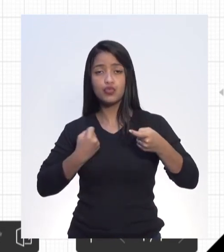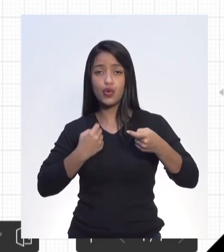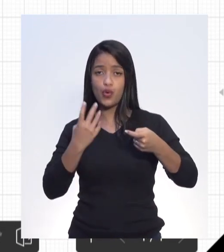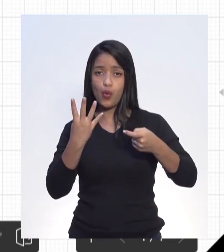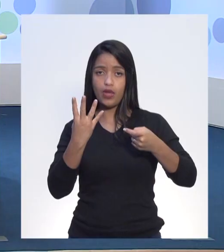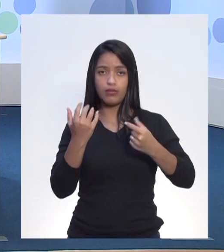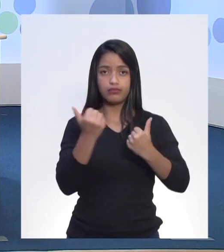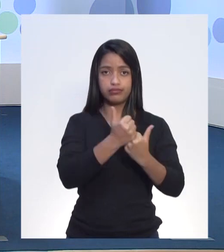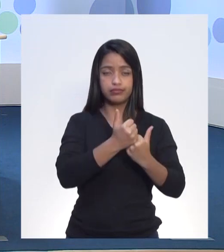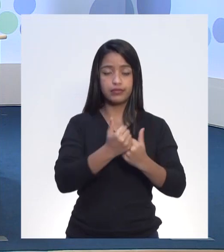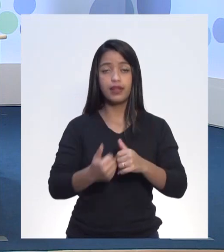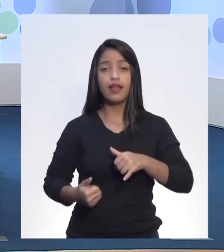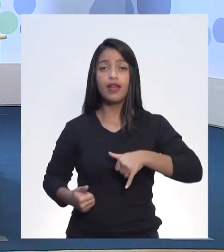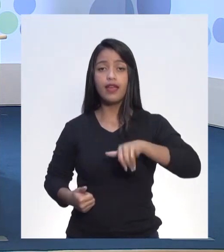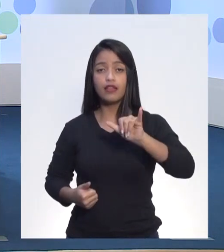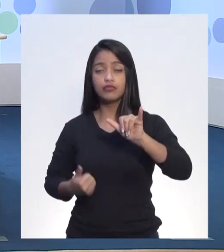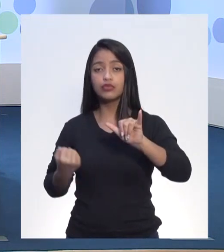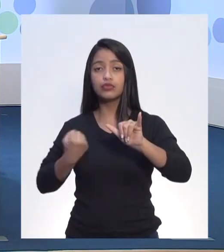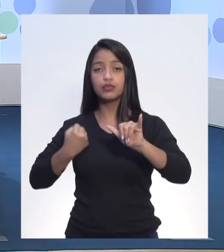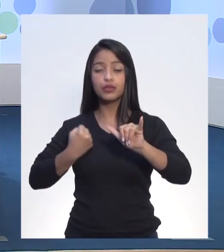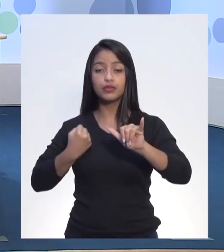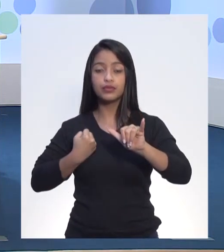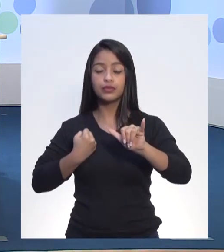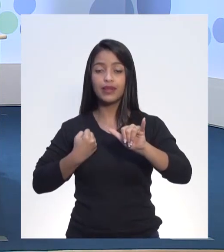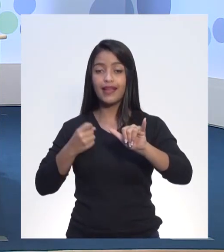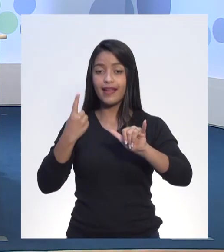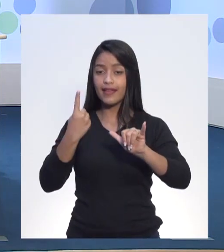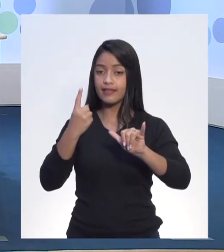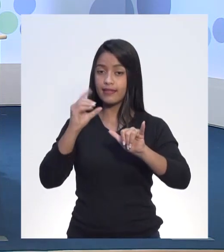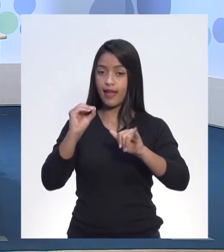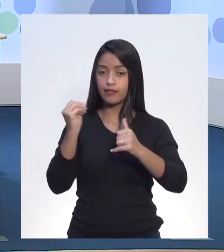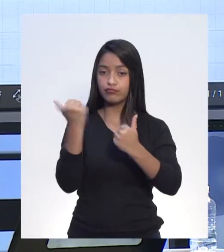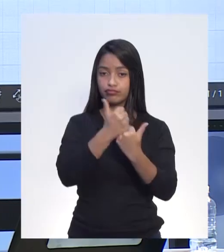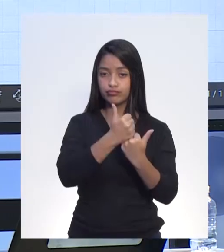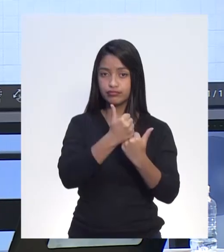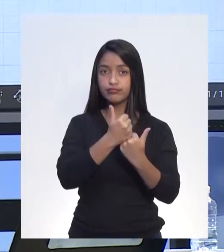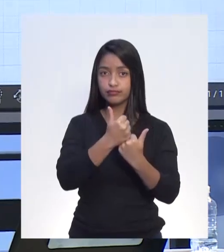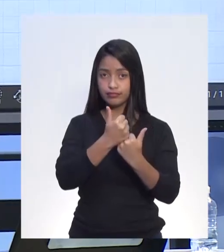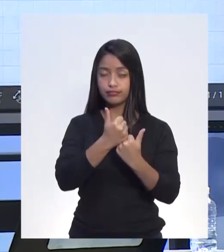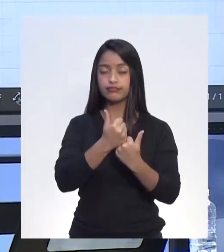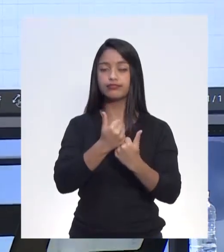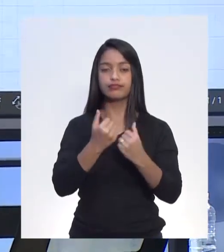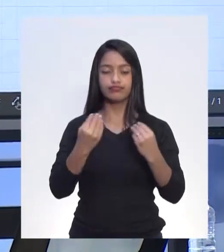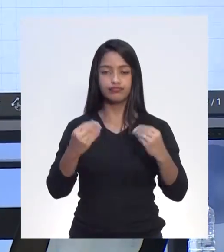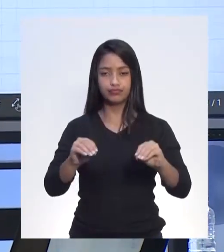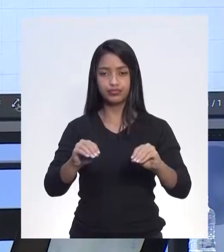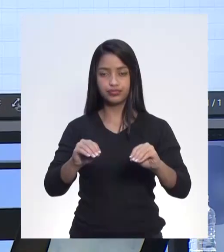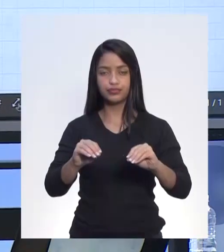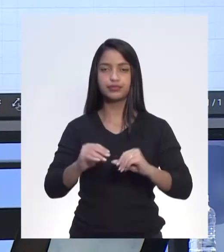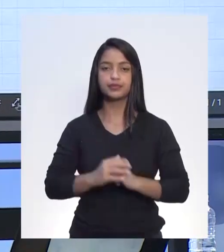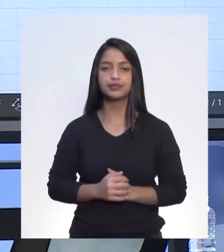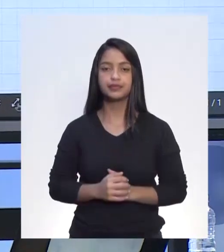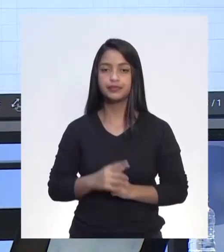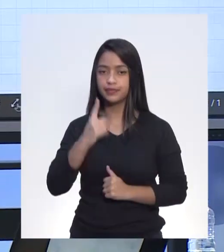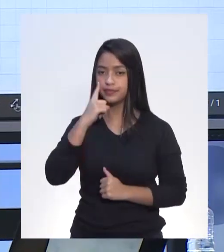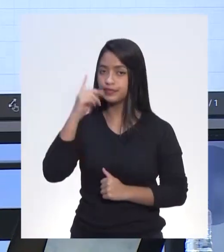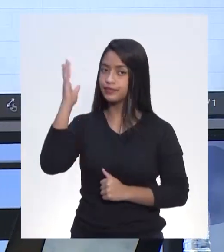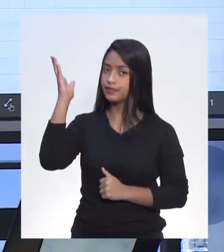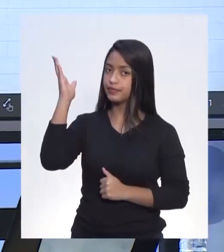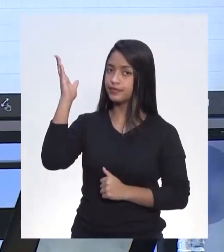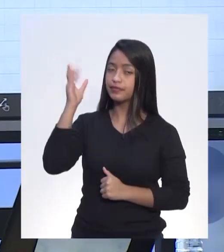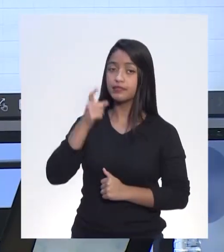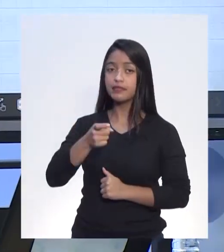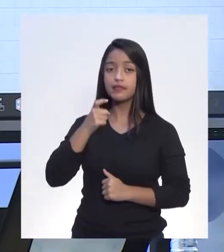4 e o y é igual a 10. A gente vai substituir esses valores. Ó. Perceba que existe